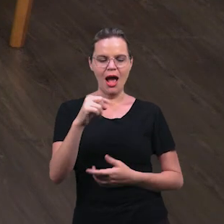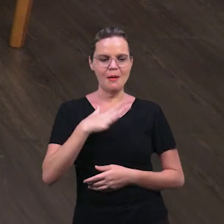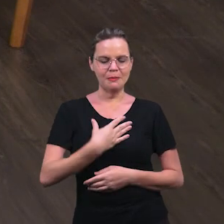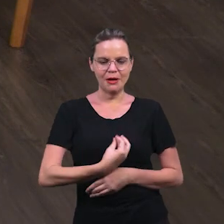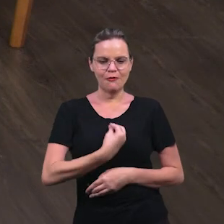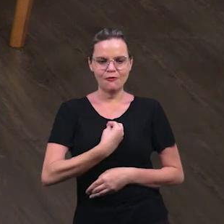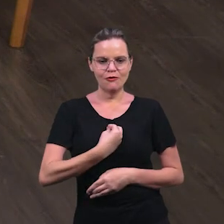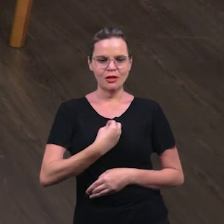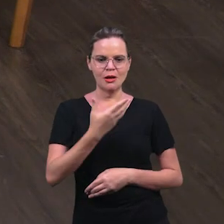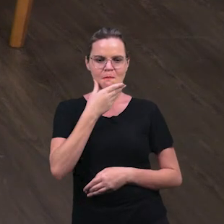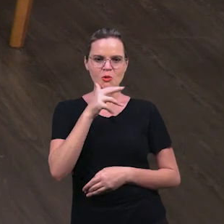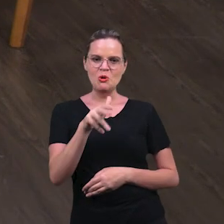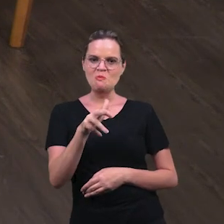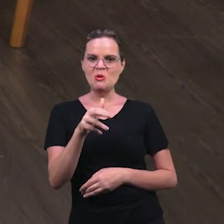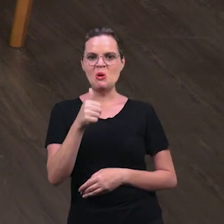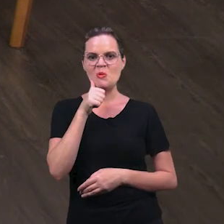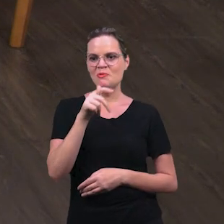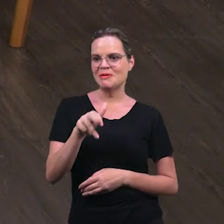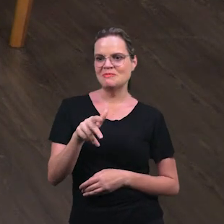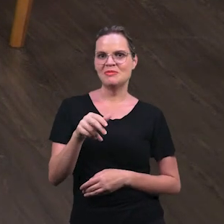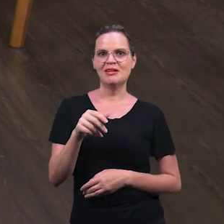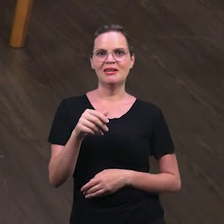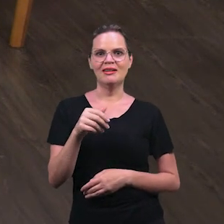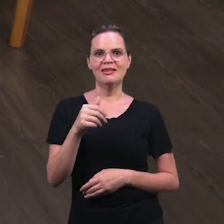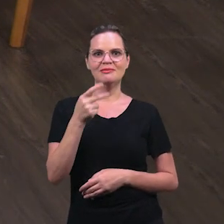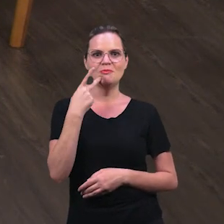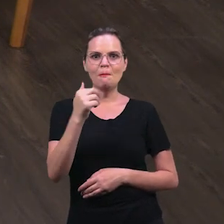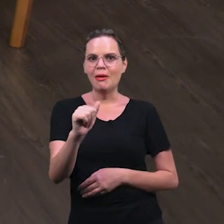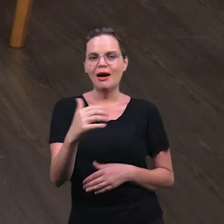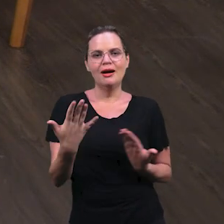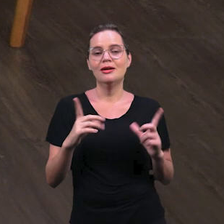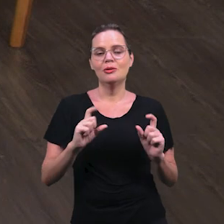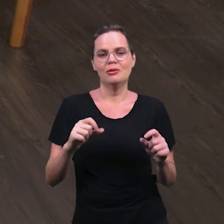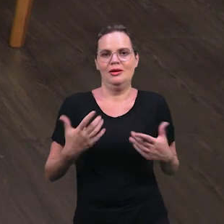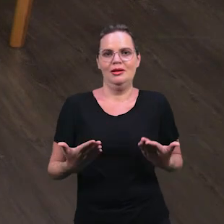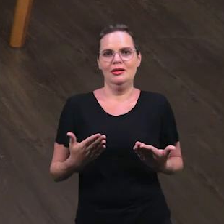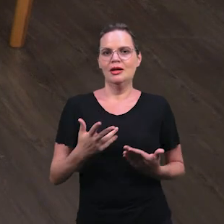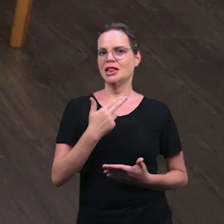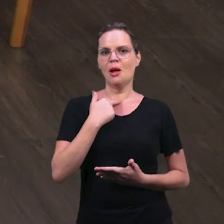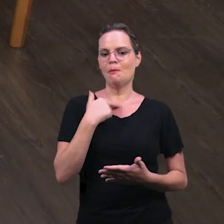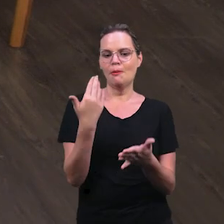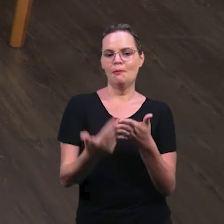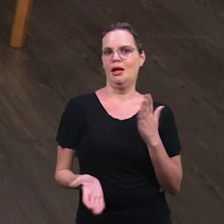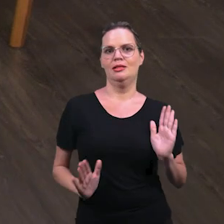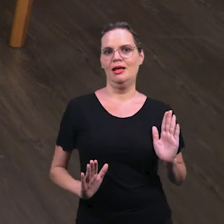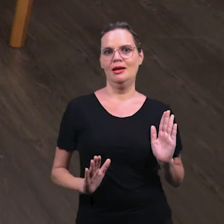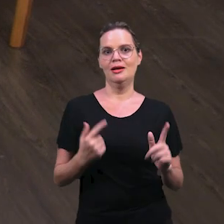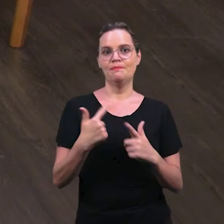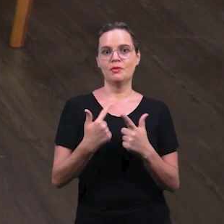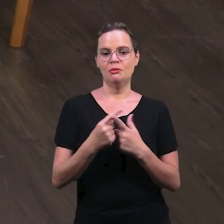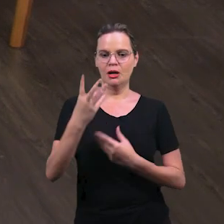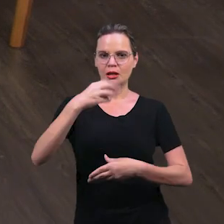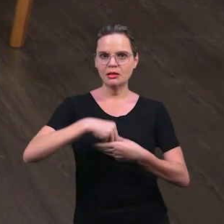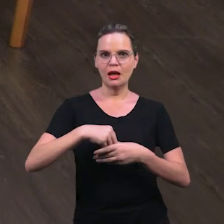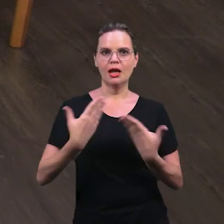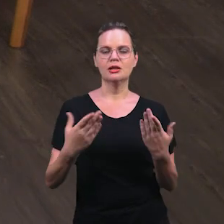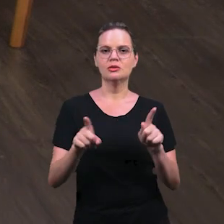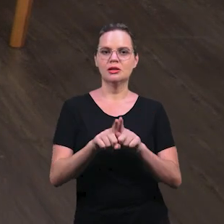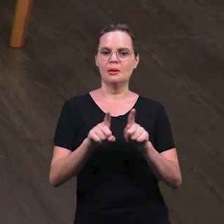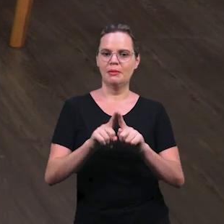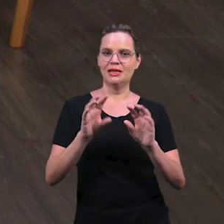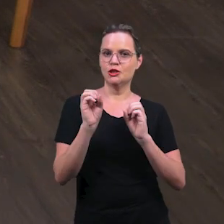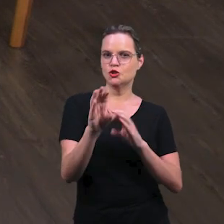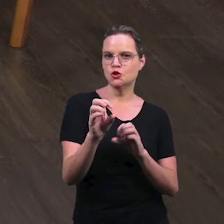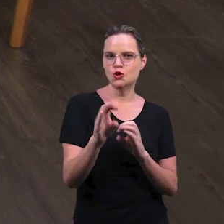o meu irmão, a minha irmã, né? Isso é muito importante, isso não pode ser perdido. Isso é tão relevante quanto o ensino acadêmico, né? Ensino